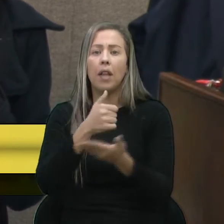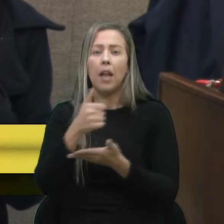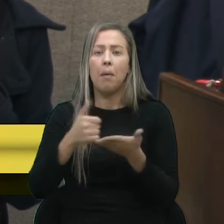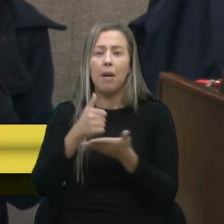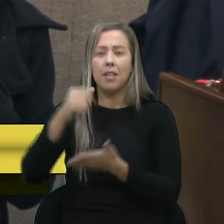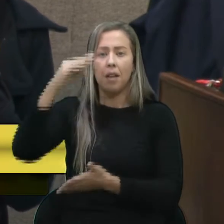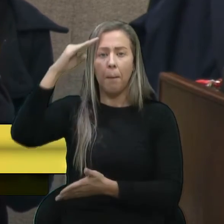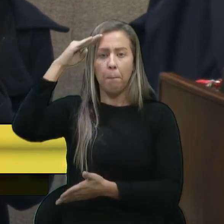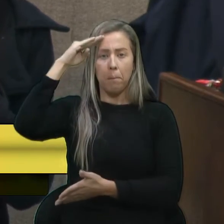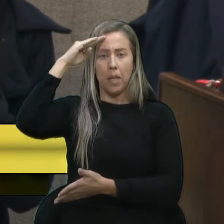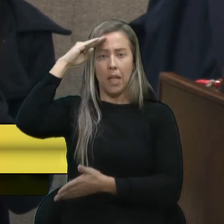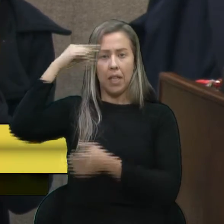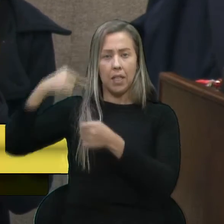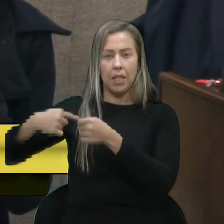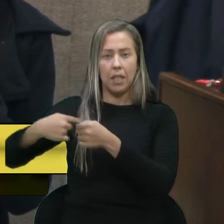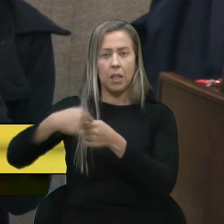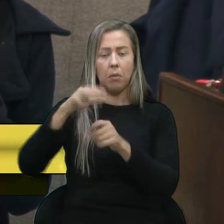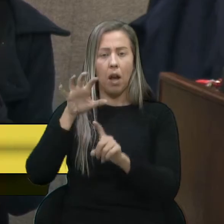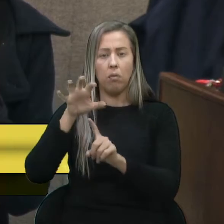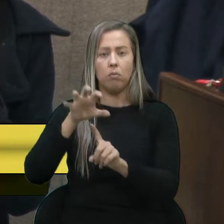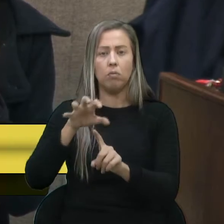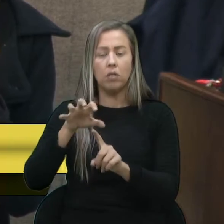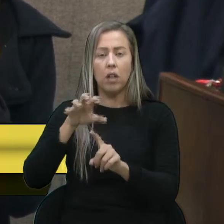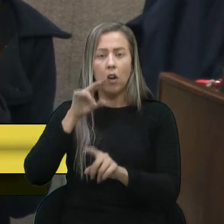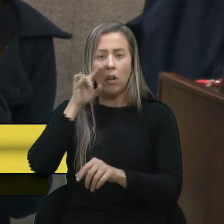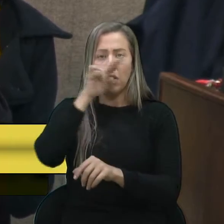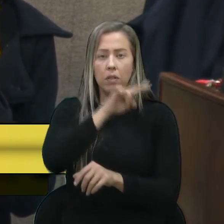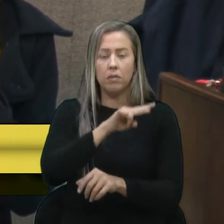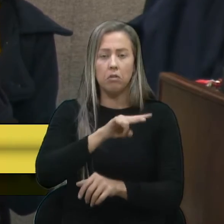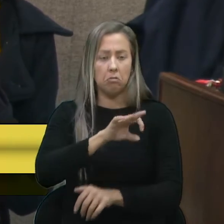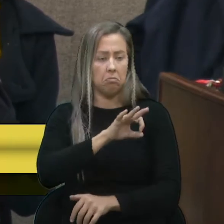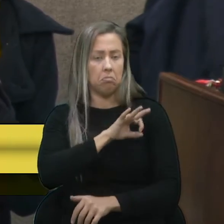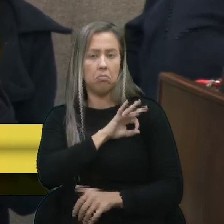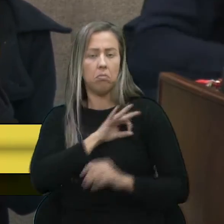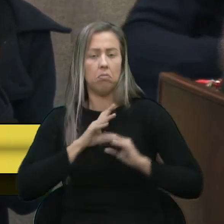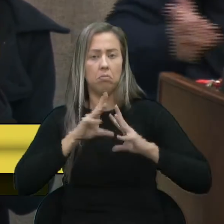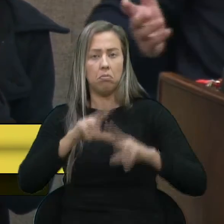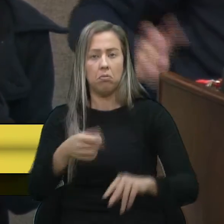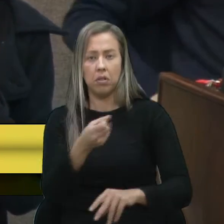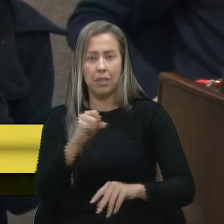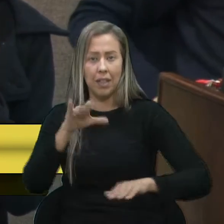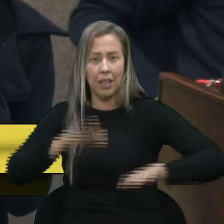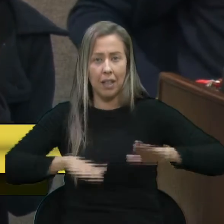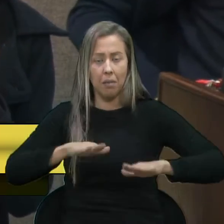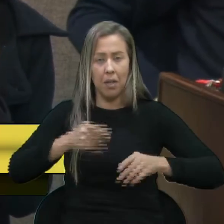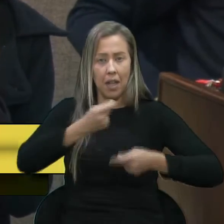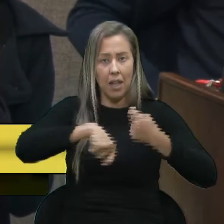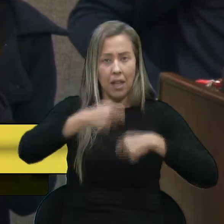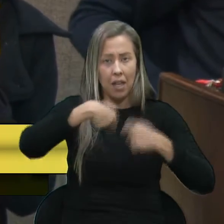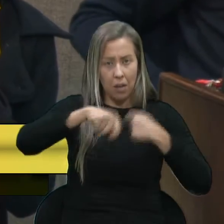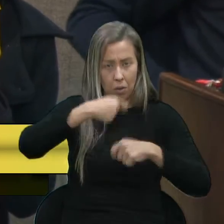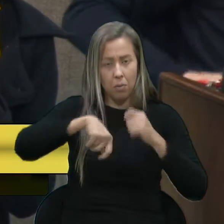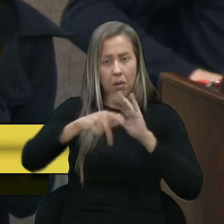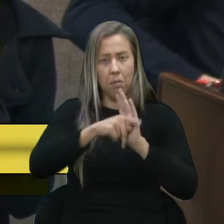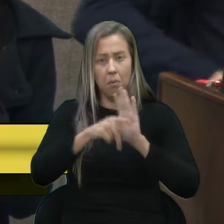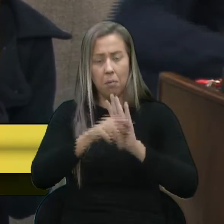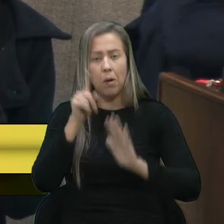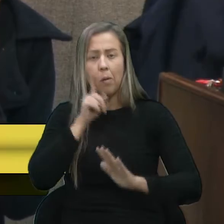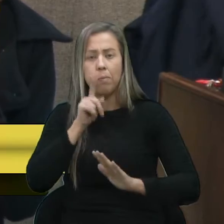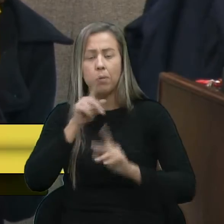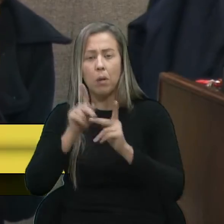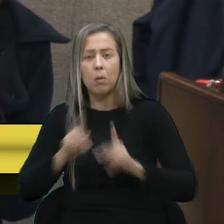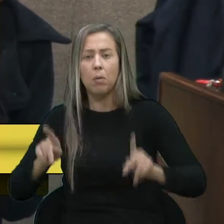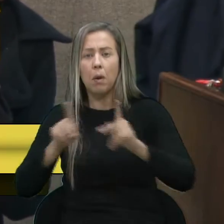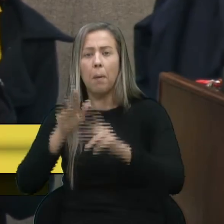cidades, por ameaça através da Força Armada. Porque se dependesse da economia, a população